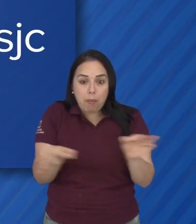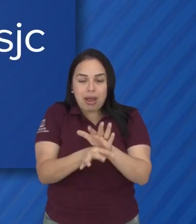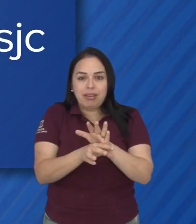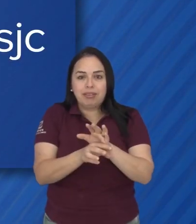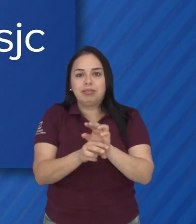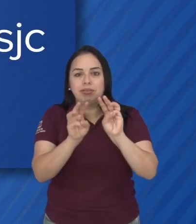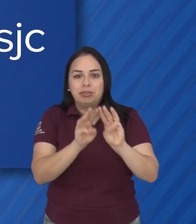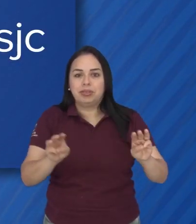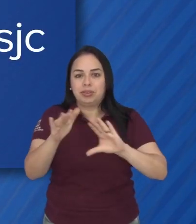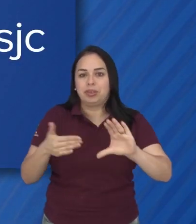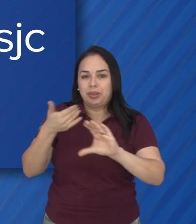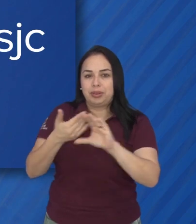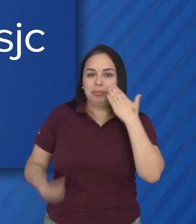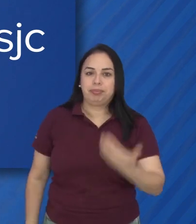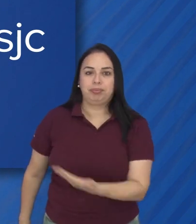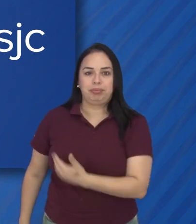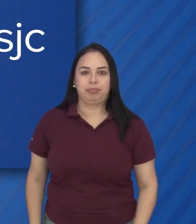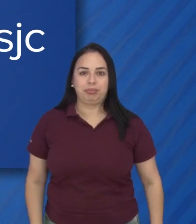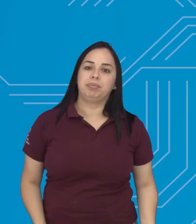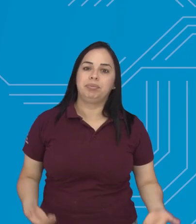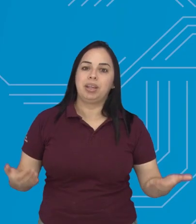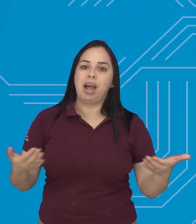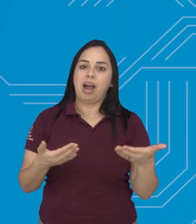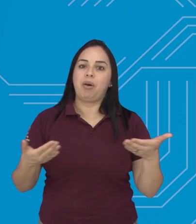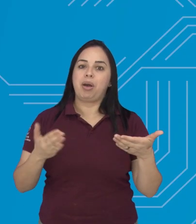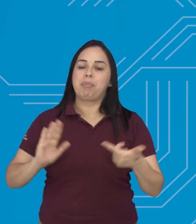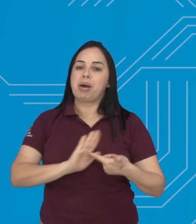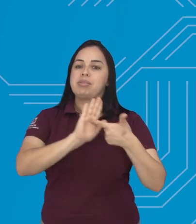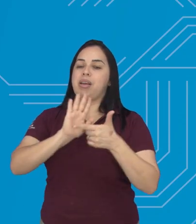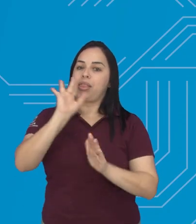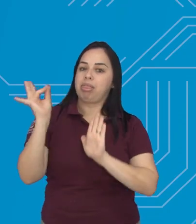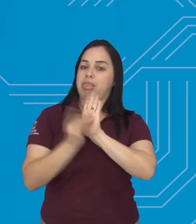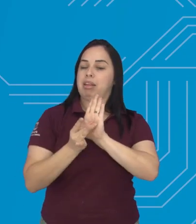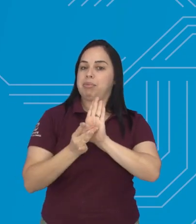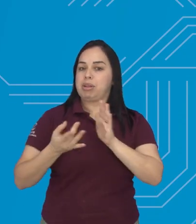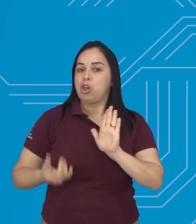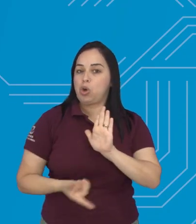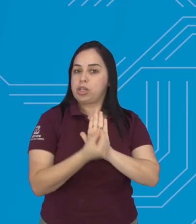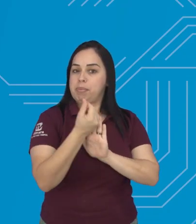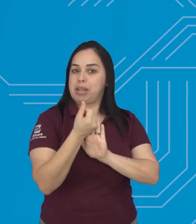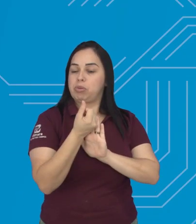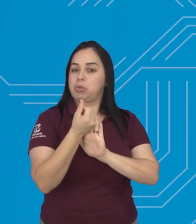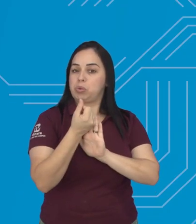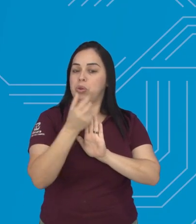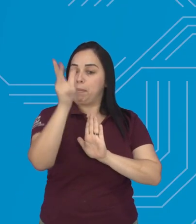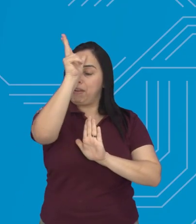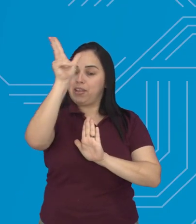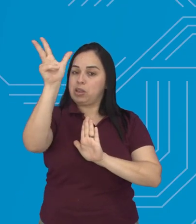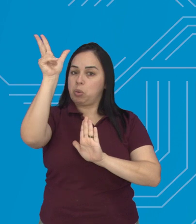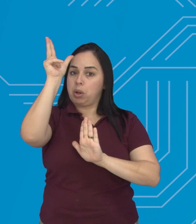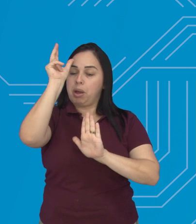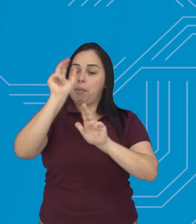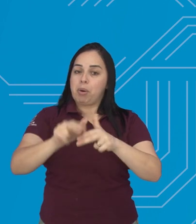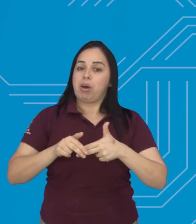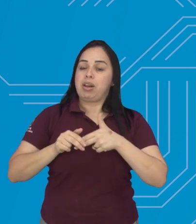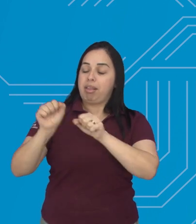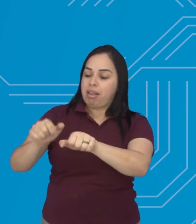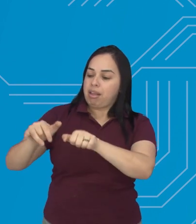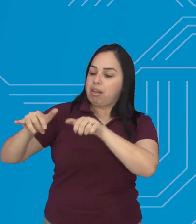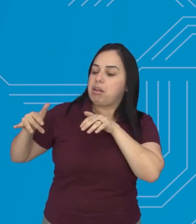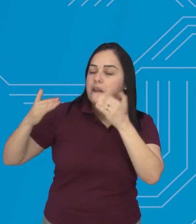propostas aprovadas tratam da administração da Câmara. Uma delas altera o regimento interno para regulamentar o processo